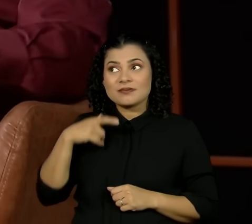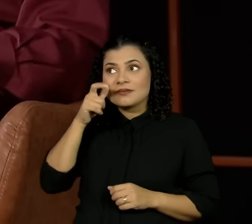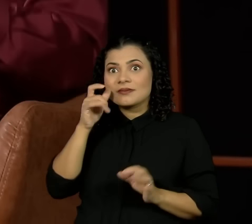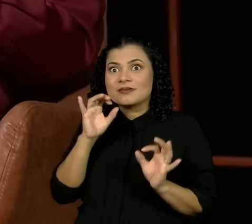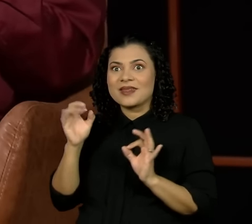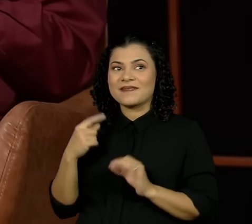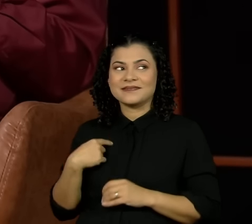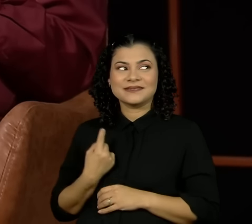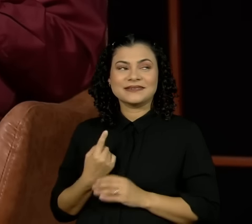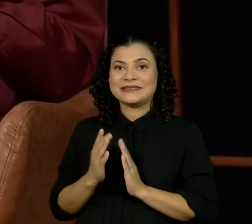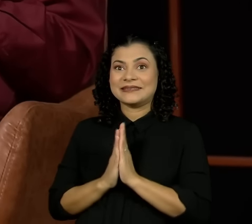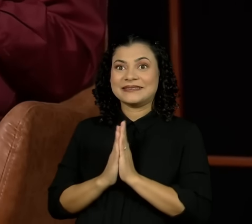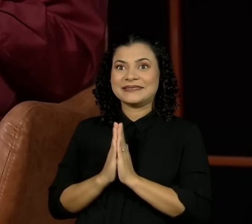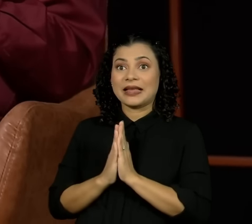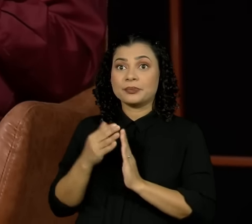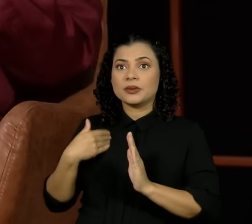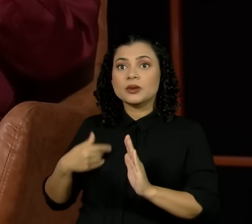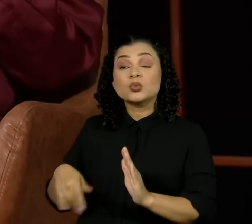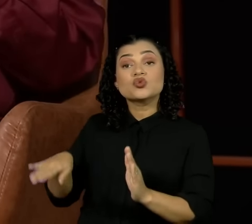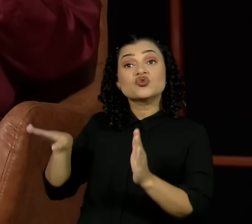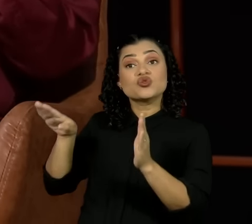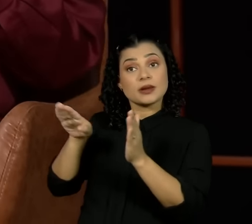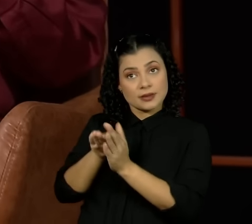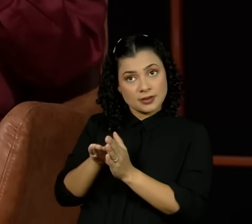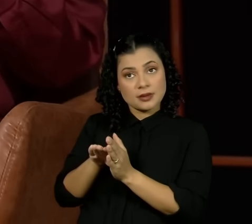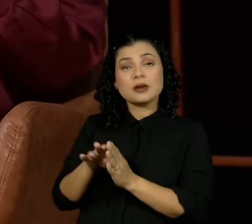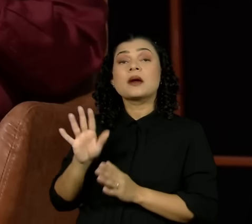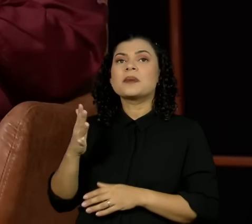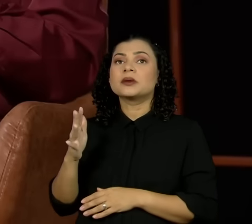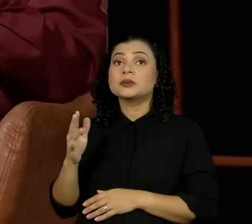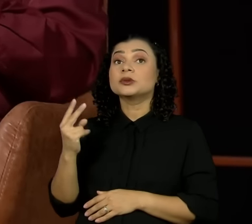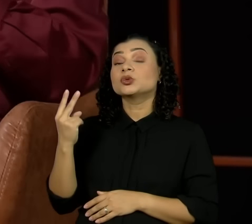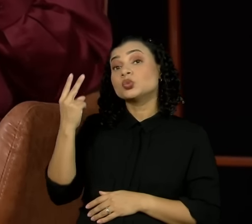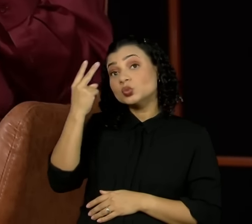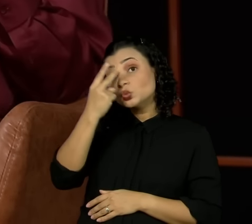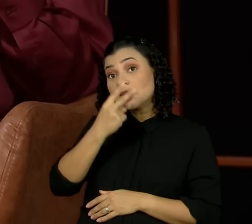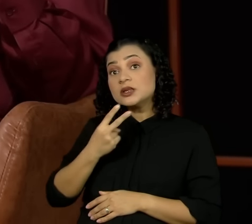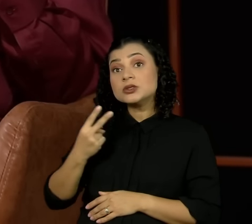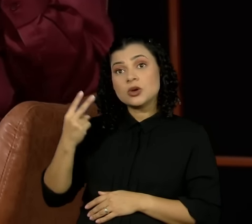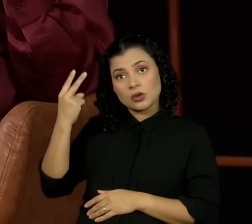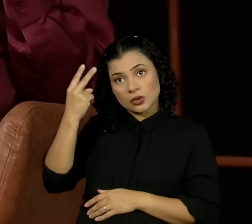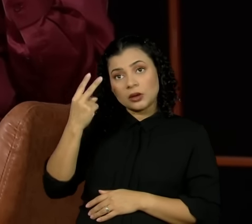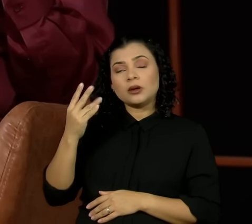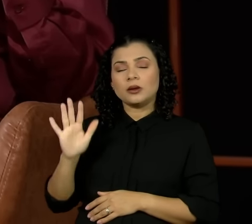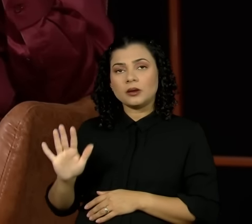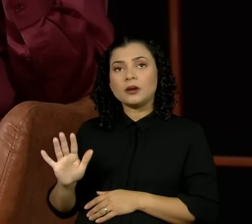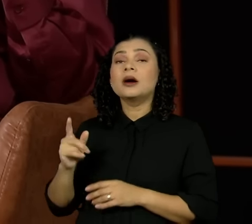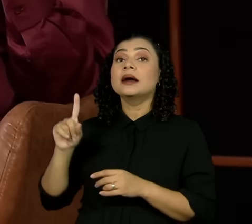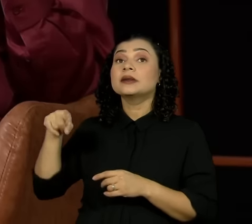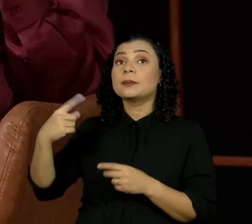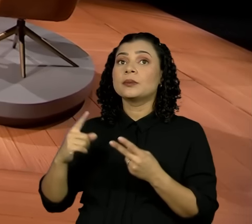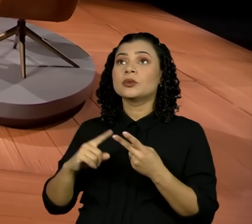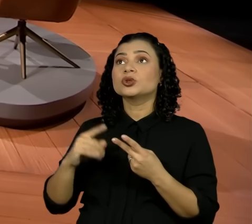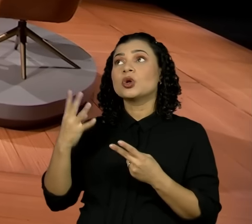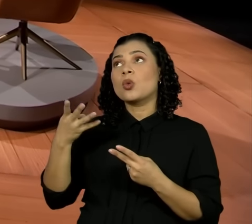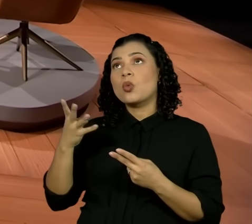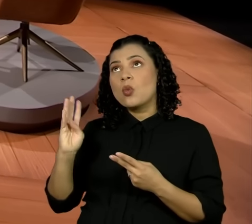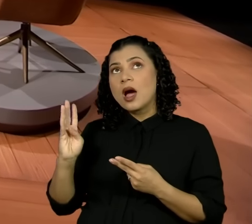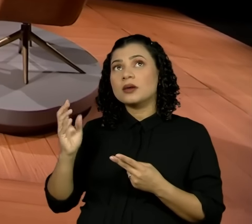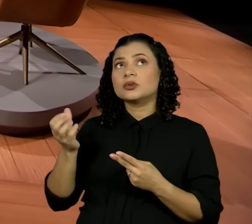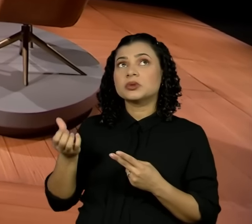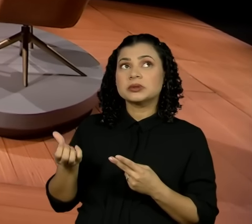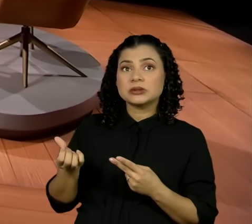eu, e quando eu cheguei, 2 horas para assistir a primeira. Disseram, olha, Pedro, aqui, depois tem 4, 6 horas, tem outras 6 horas,